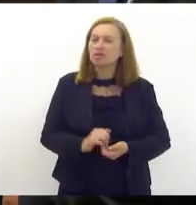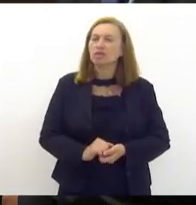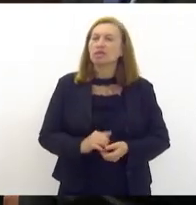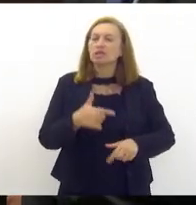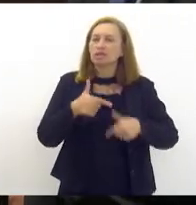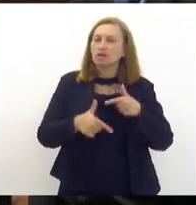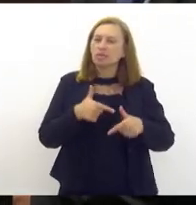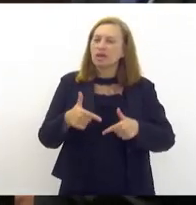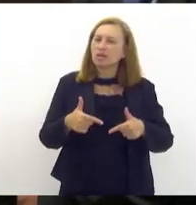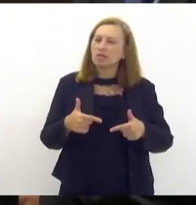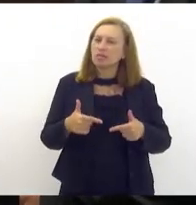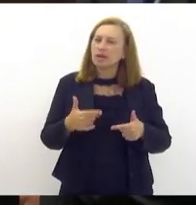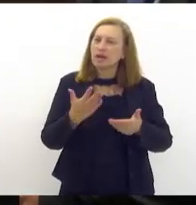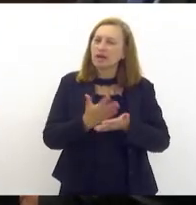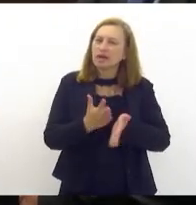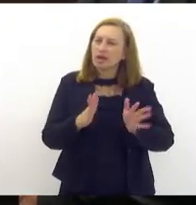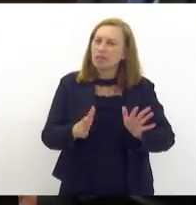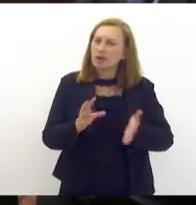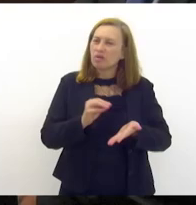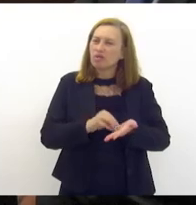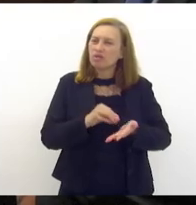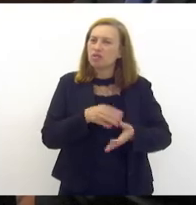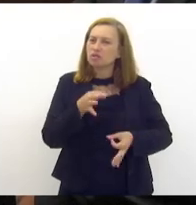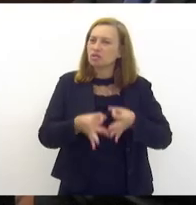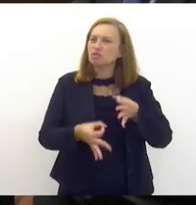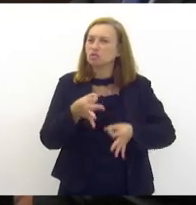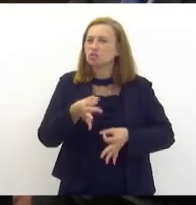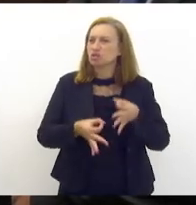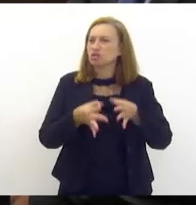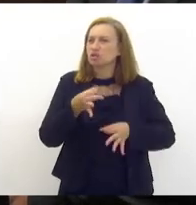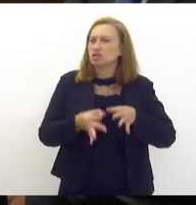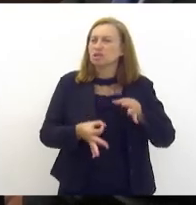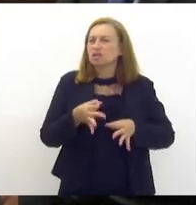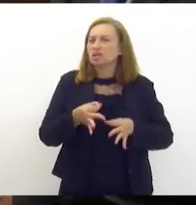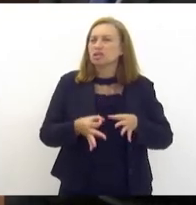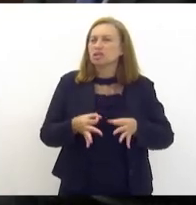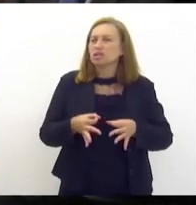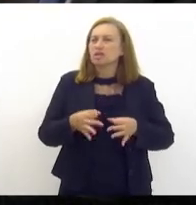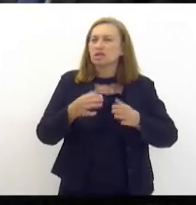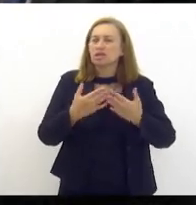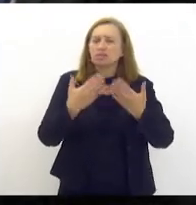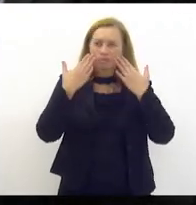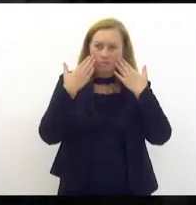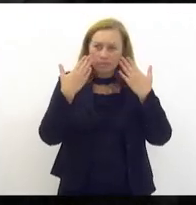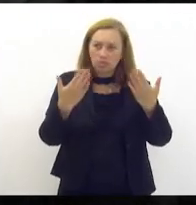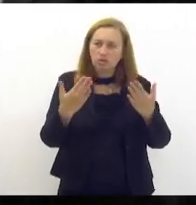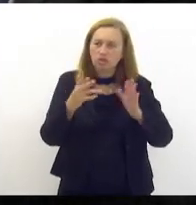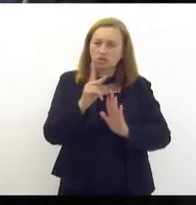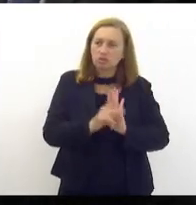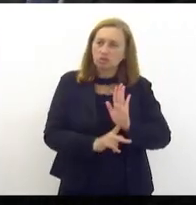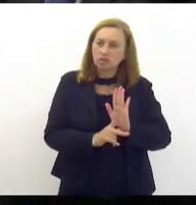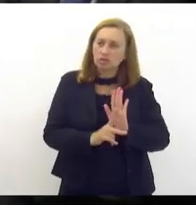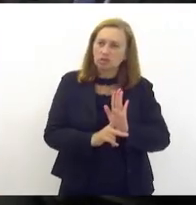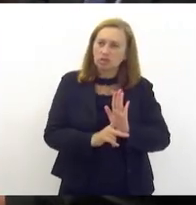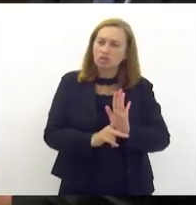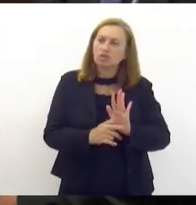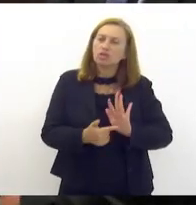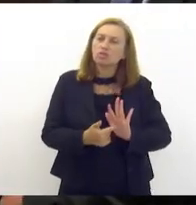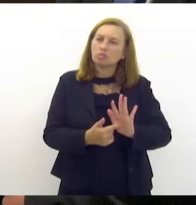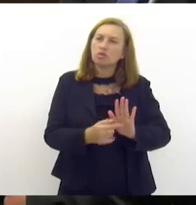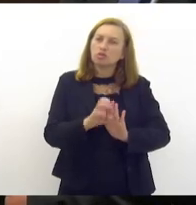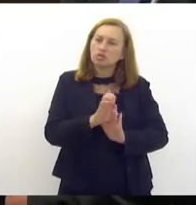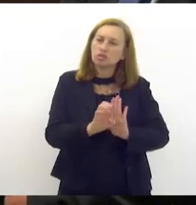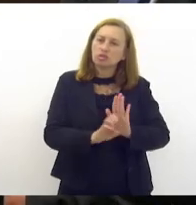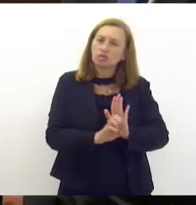com uma das injustiças, né? É essa apresentada pelo projeto do deputado Anderson Moraes, que consta no Estatuto da